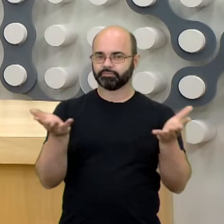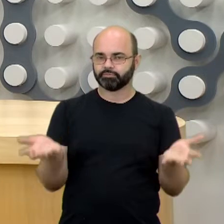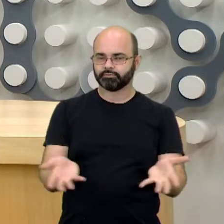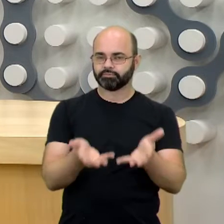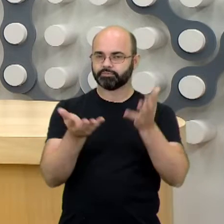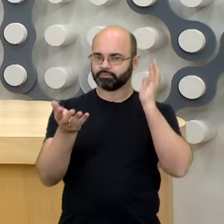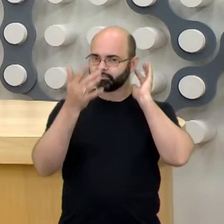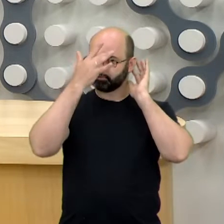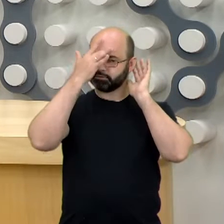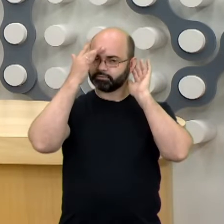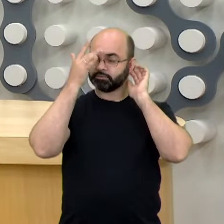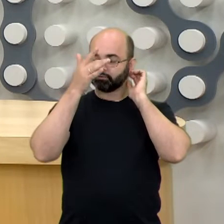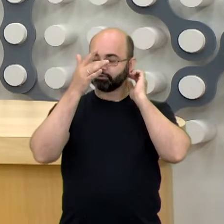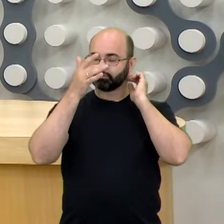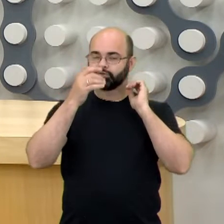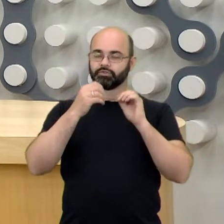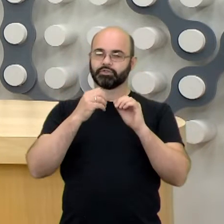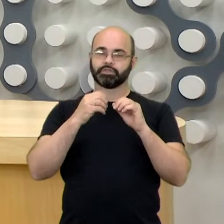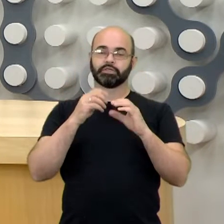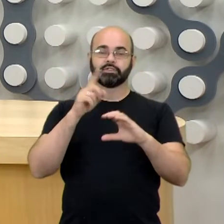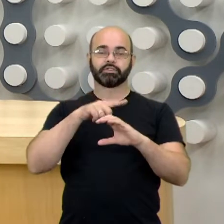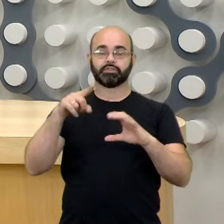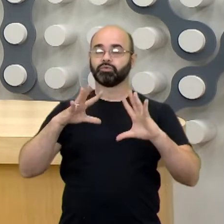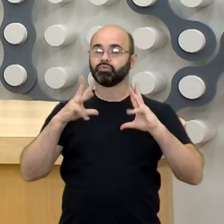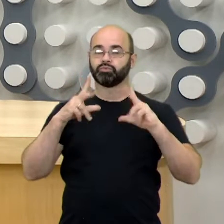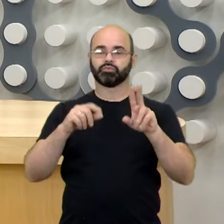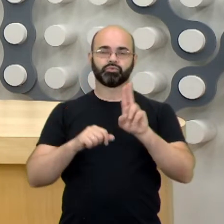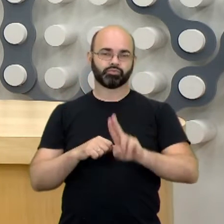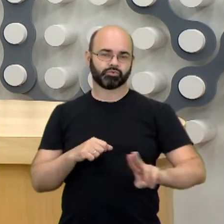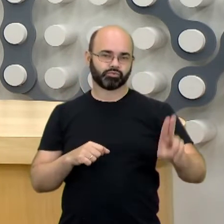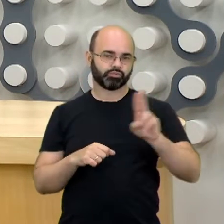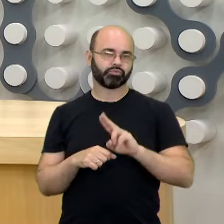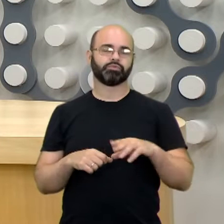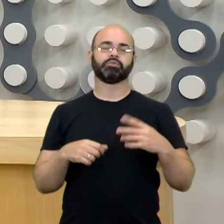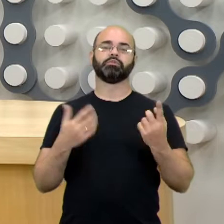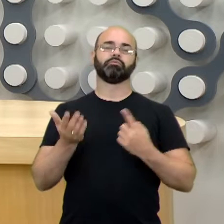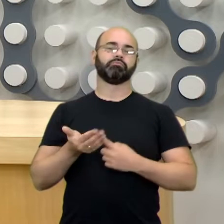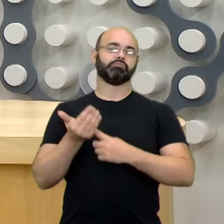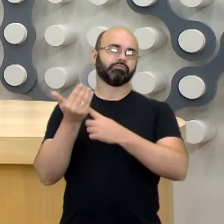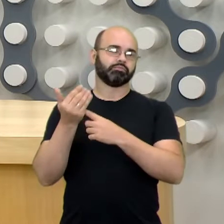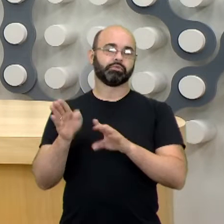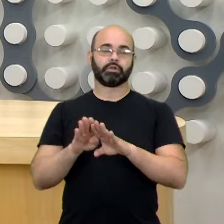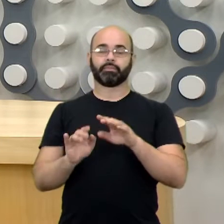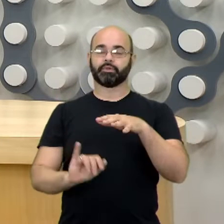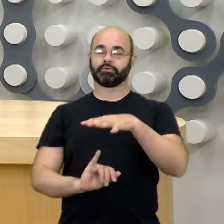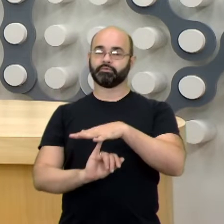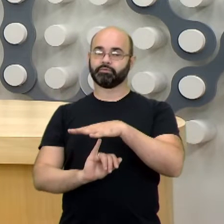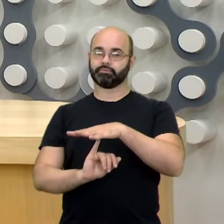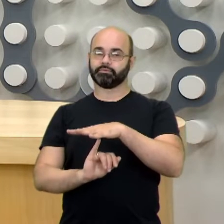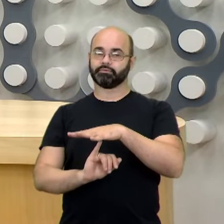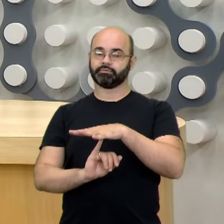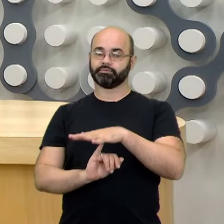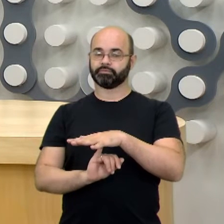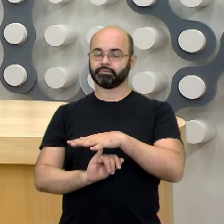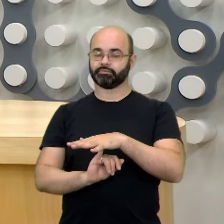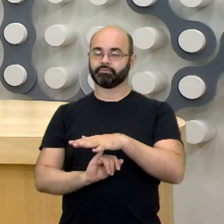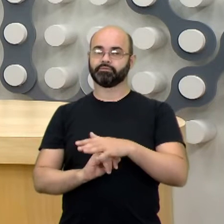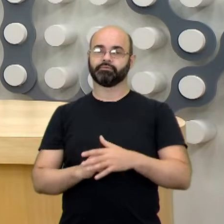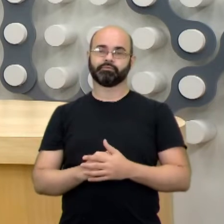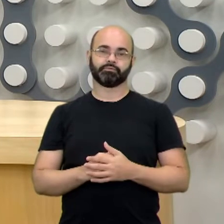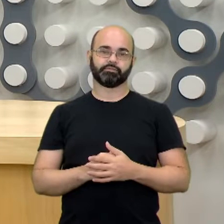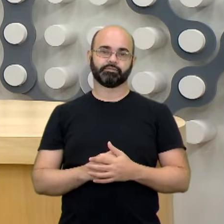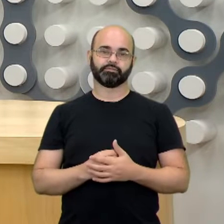aproveitamento de todos os meios científicos, tecnológicos e institucionais ao seu alcance o desenvolvimento